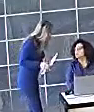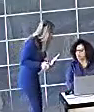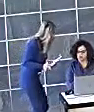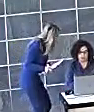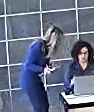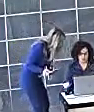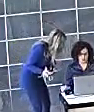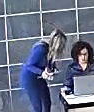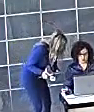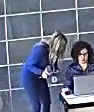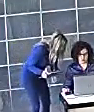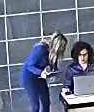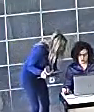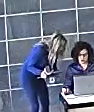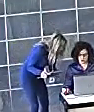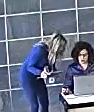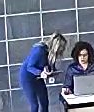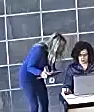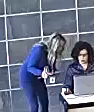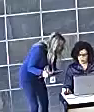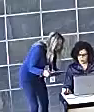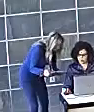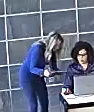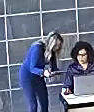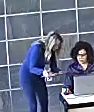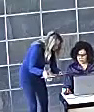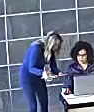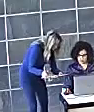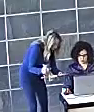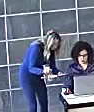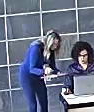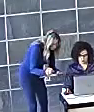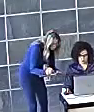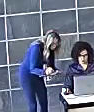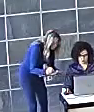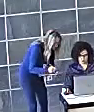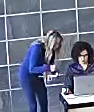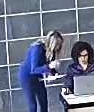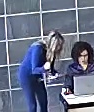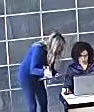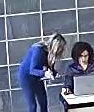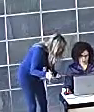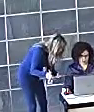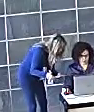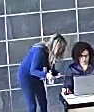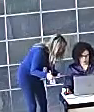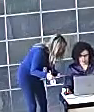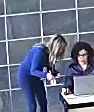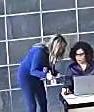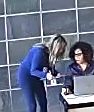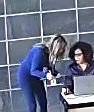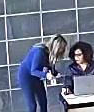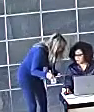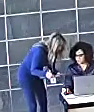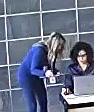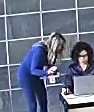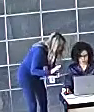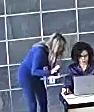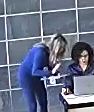um mais uma vez eh e com um público tão qualificado eh que eu falo com